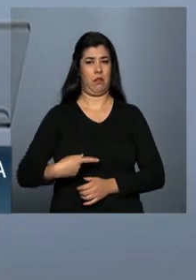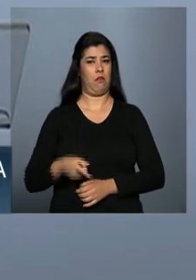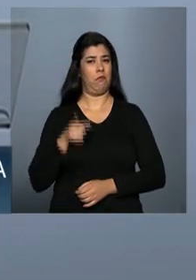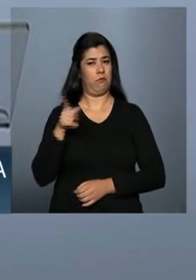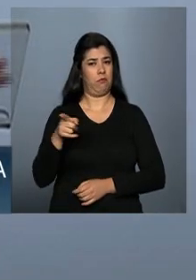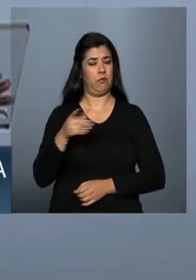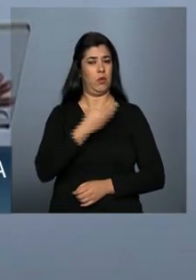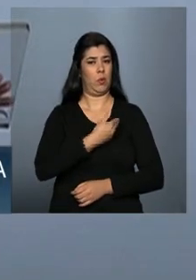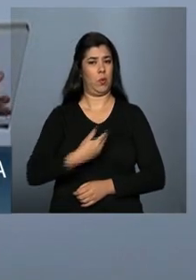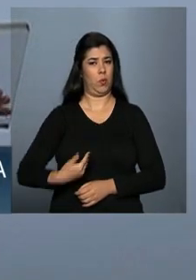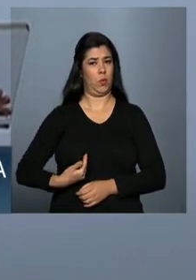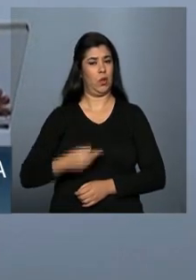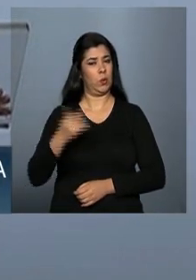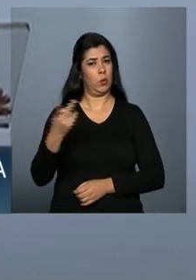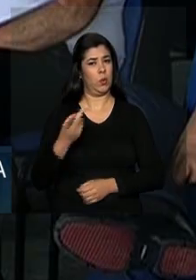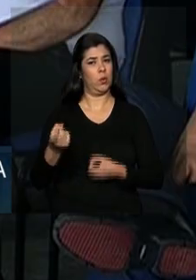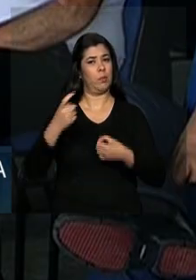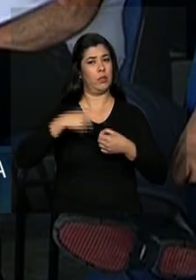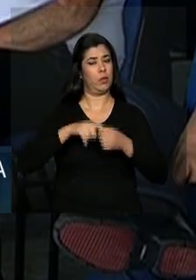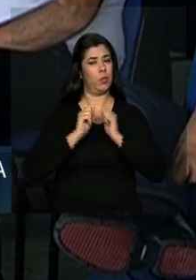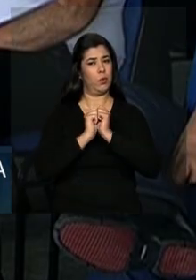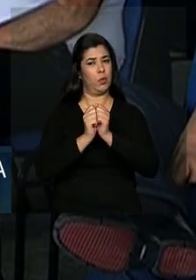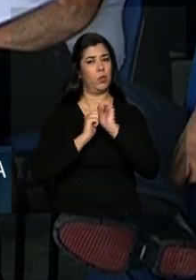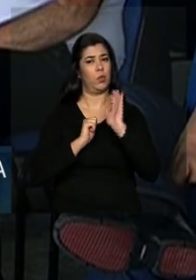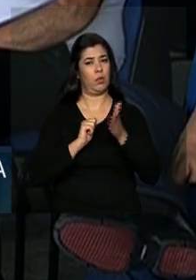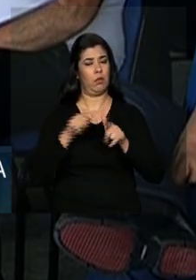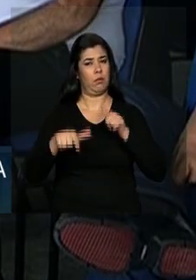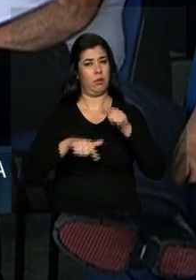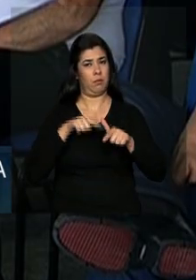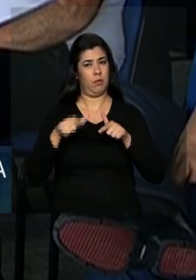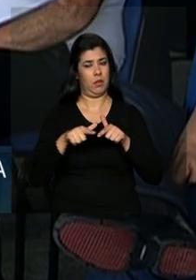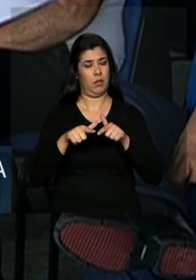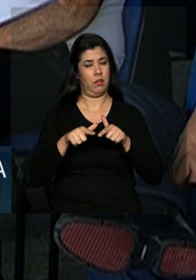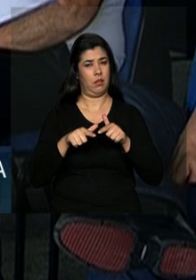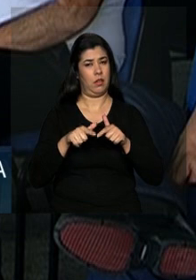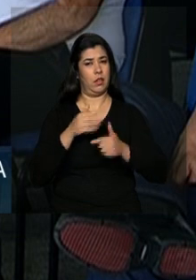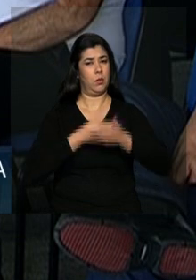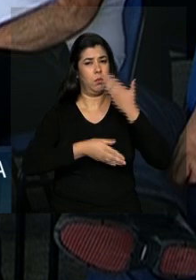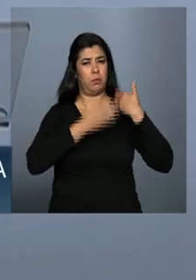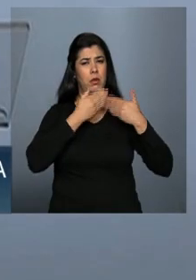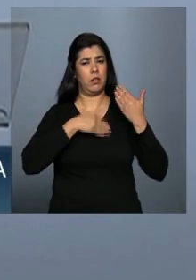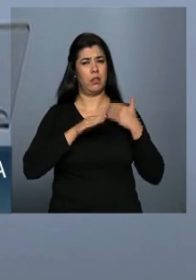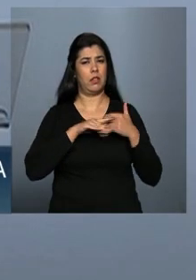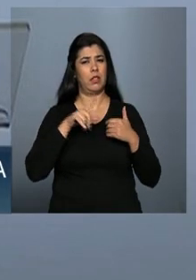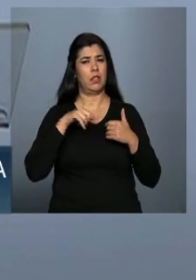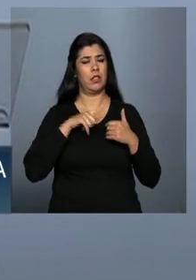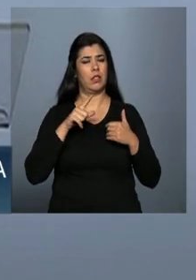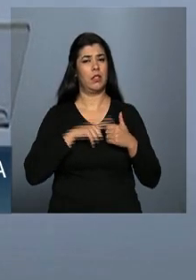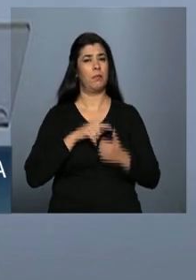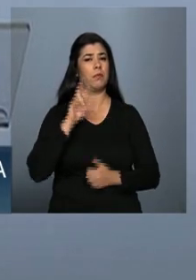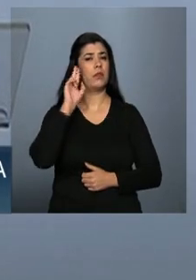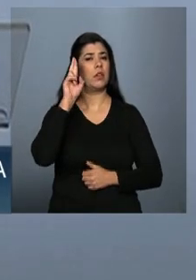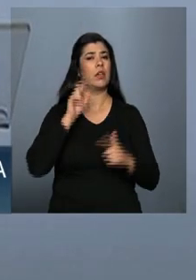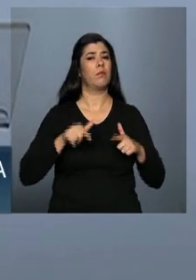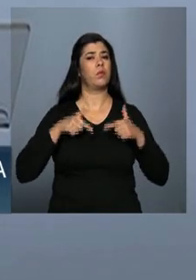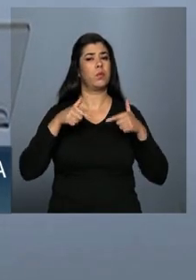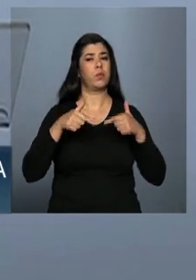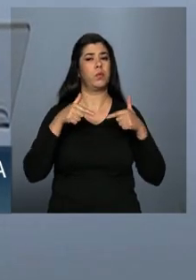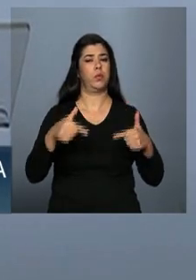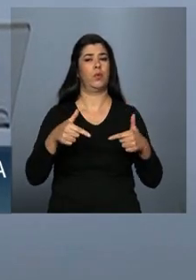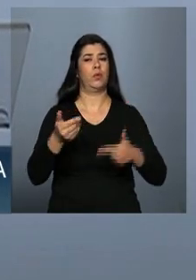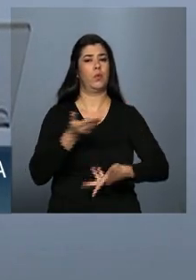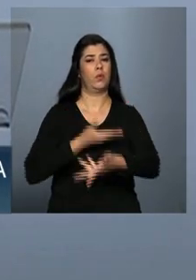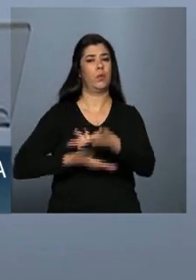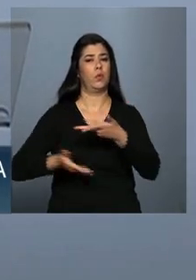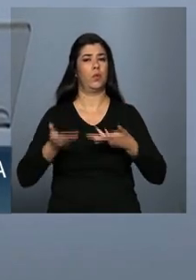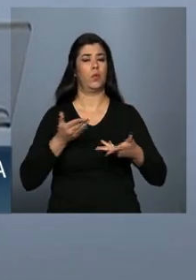governador. Porque eu e o Pezão estávamos à frente dessa relação